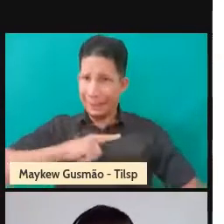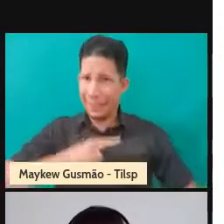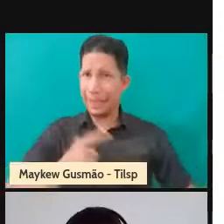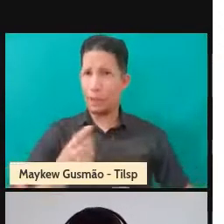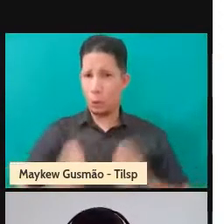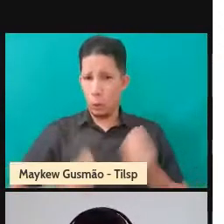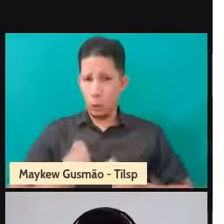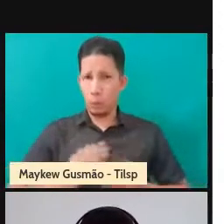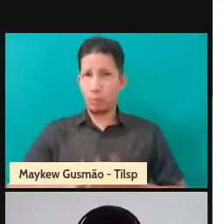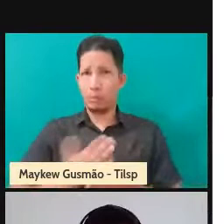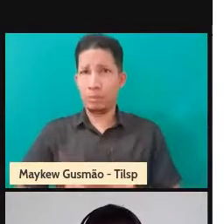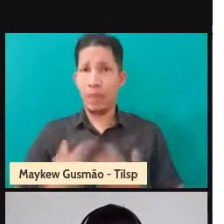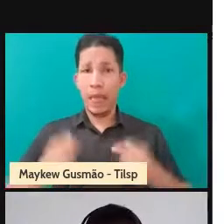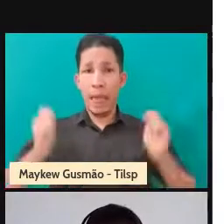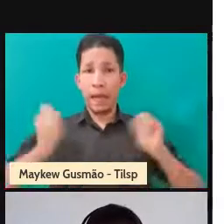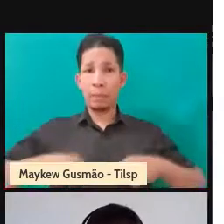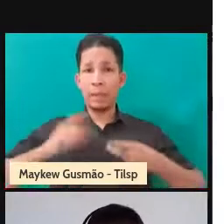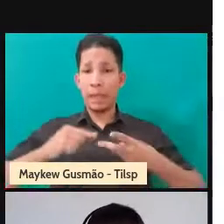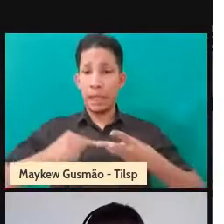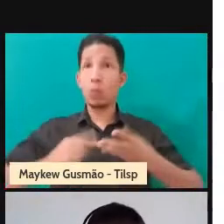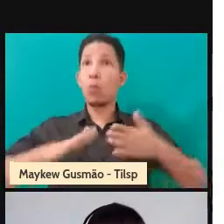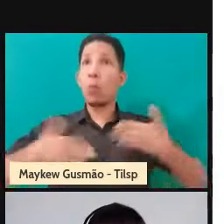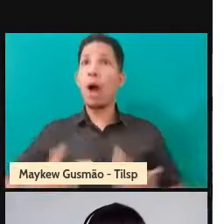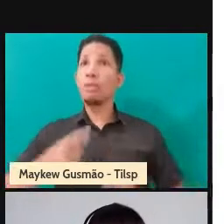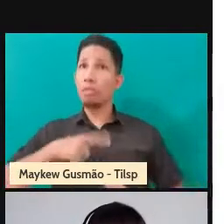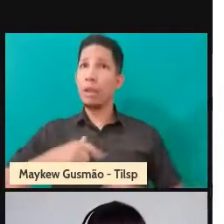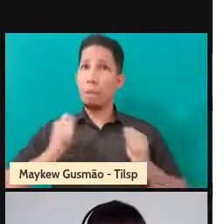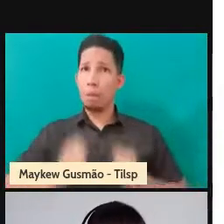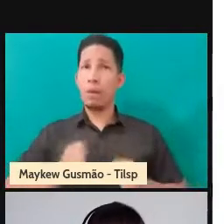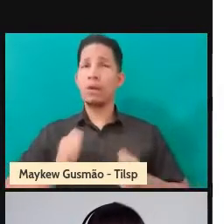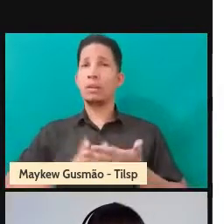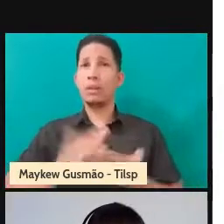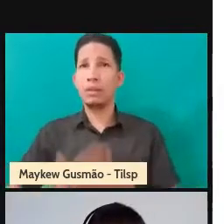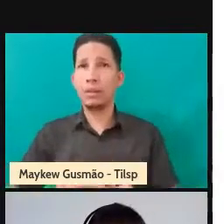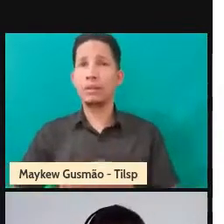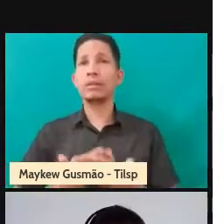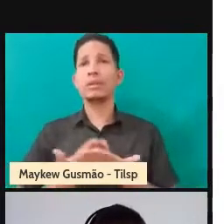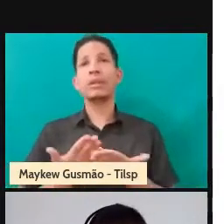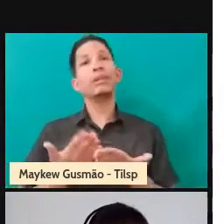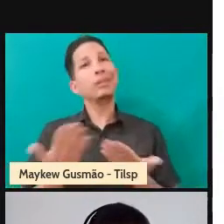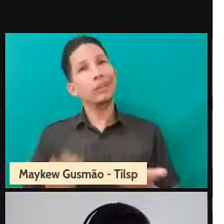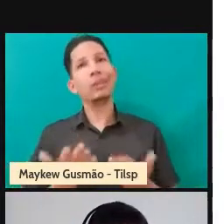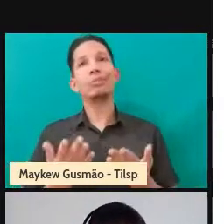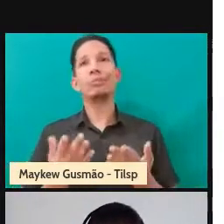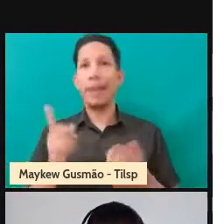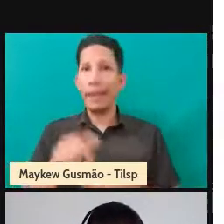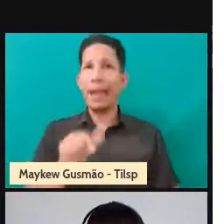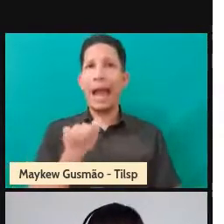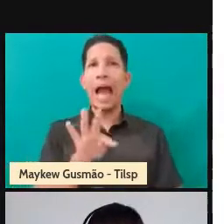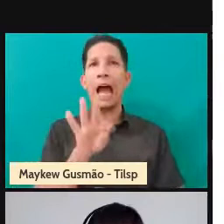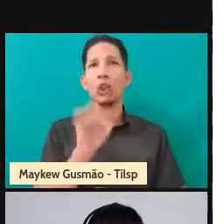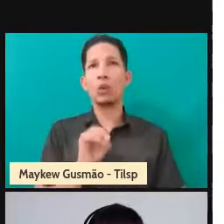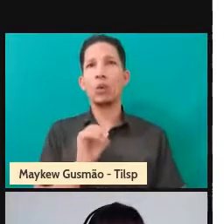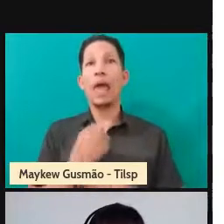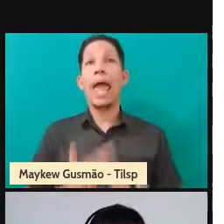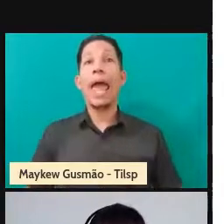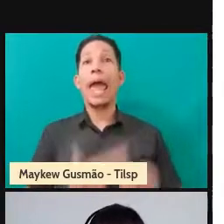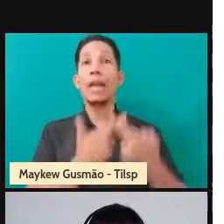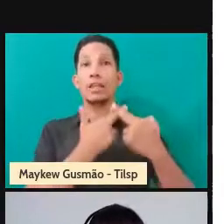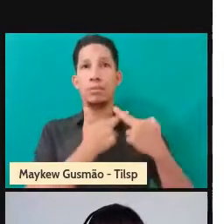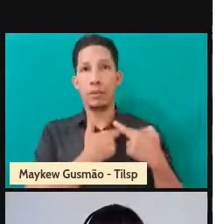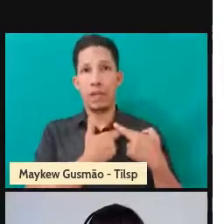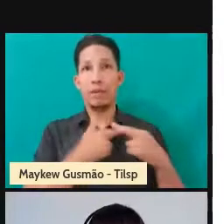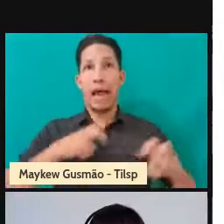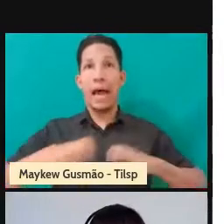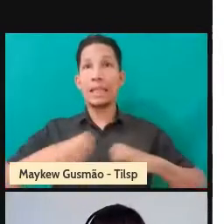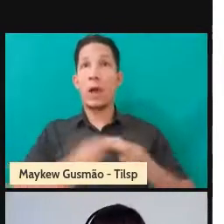Que competências eu tenho para fazer a interpretação, tudo isso tem a ver com esse ato responsável de assumir